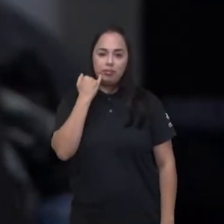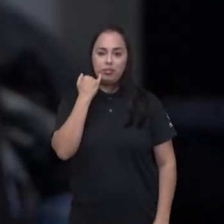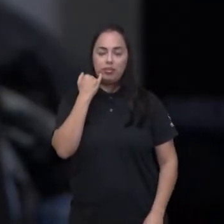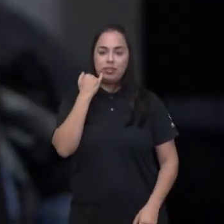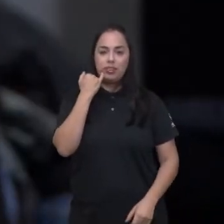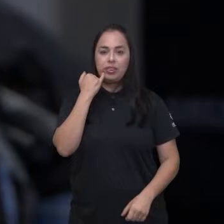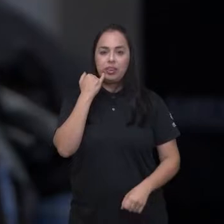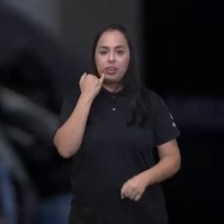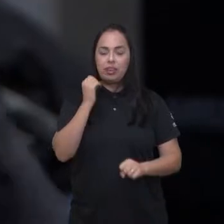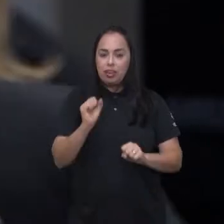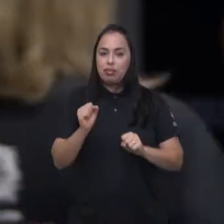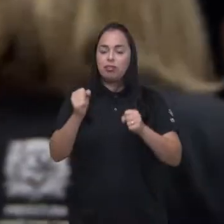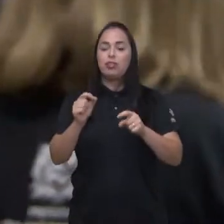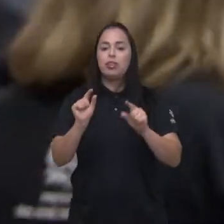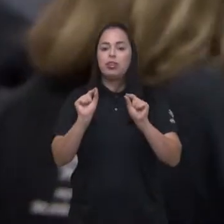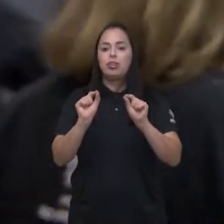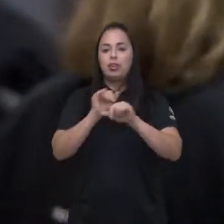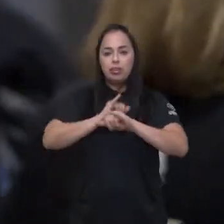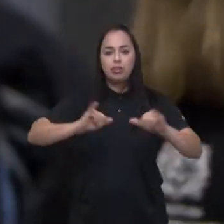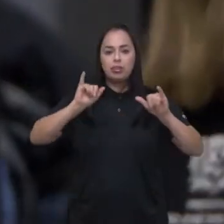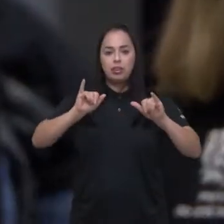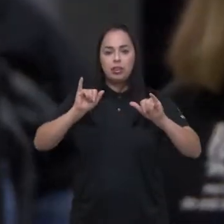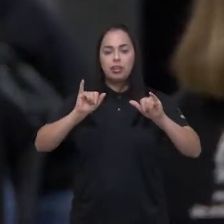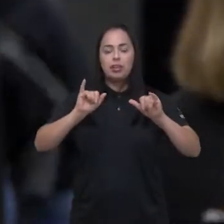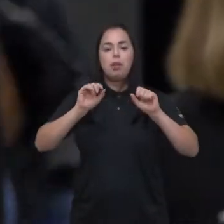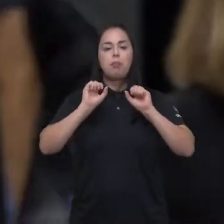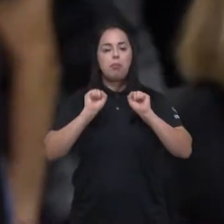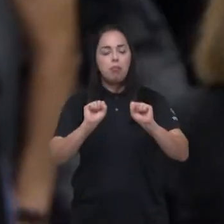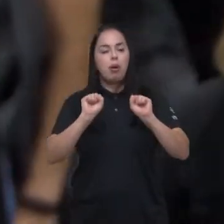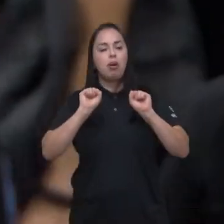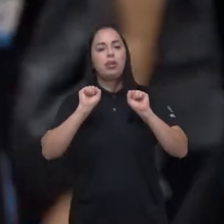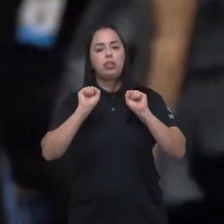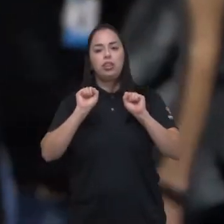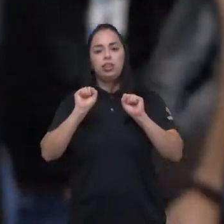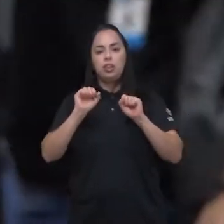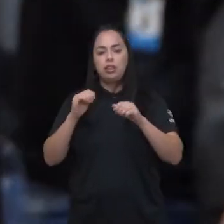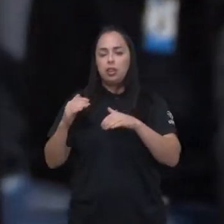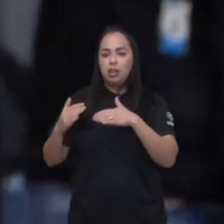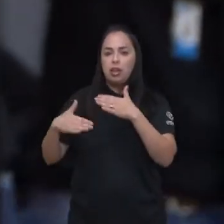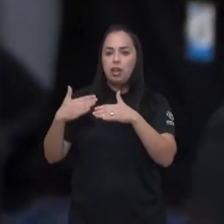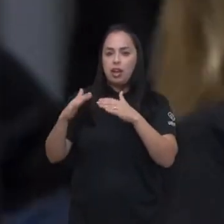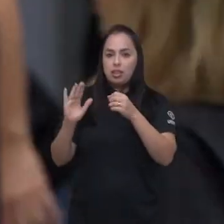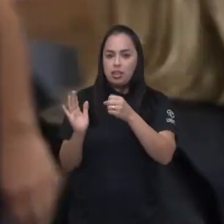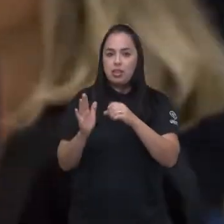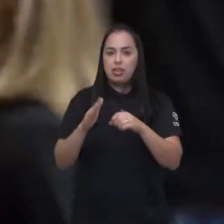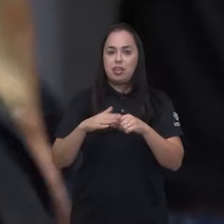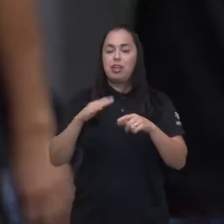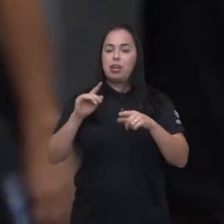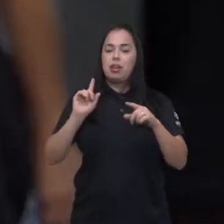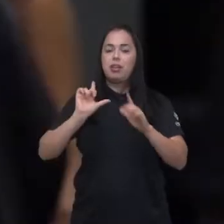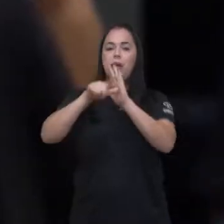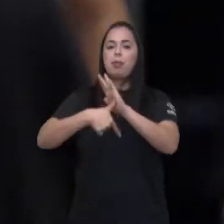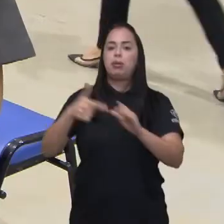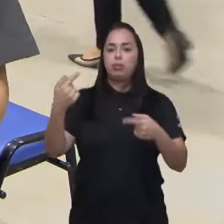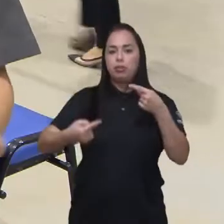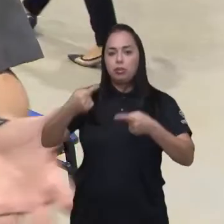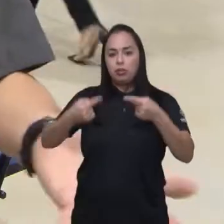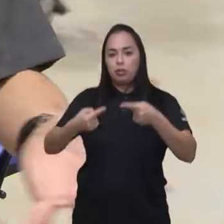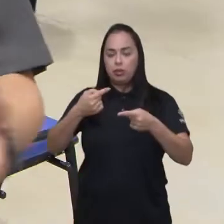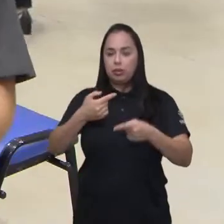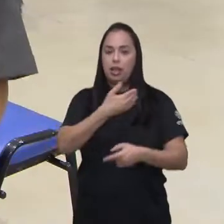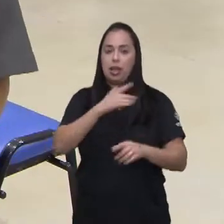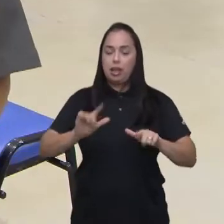vereador Zé Luiz que forçou o que ações como esta podem servir de base para a discussão de políticas públicas na área